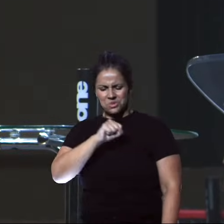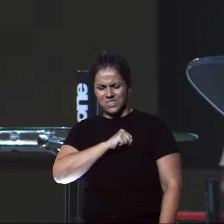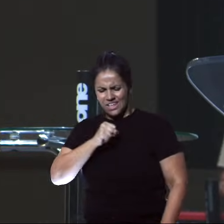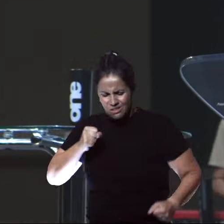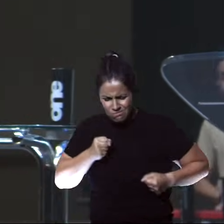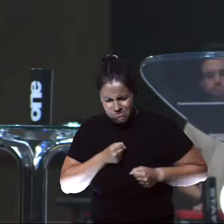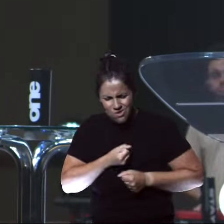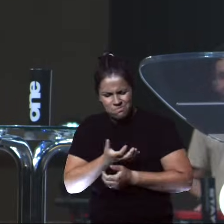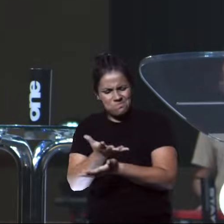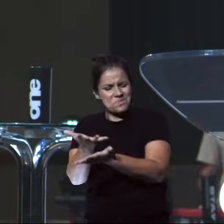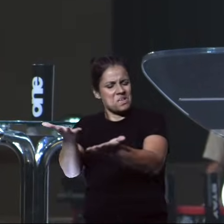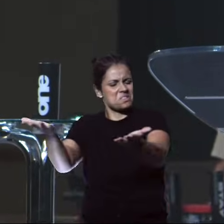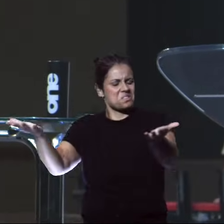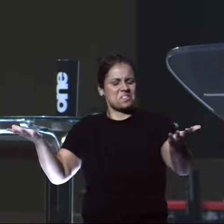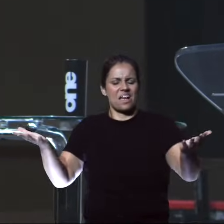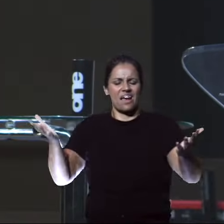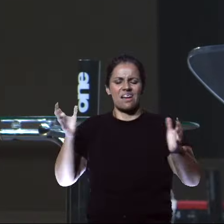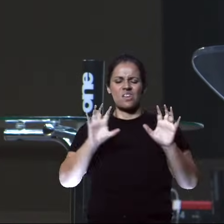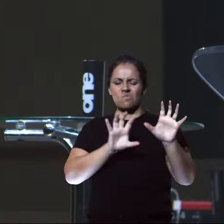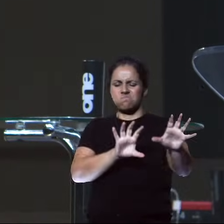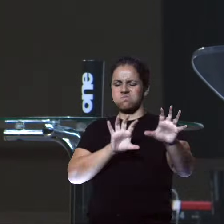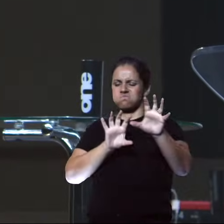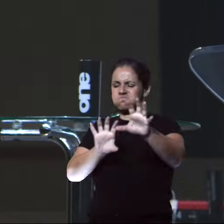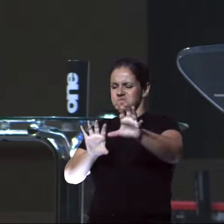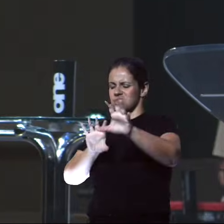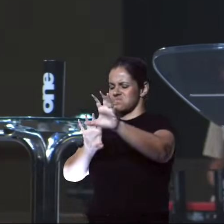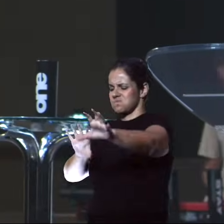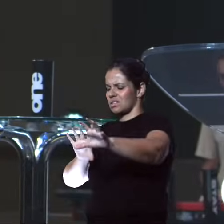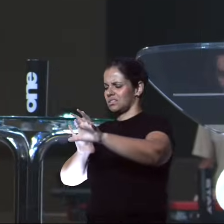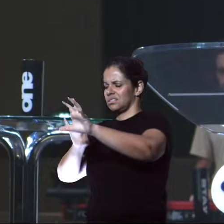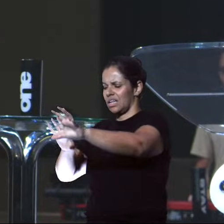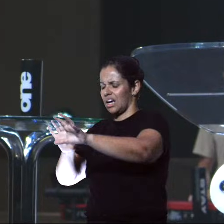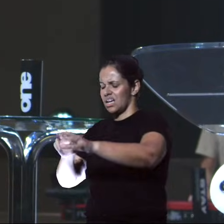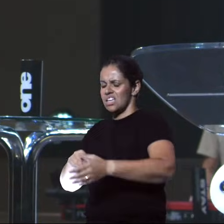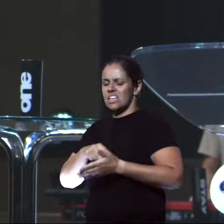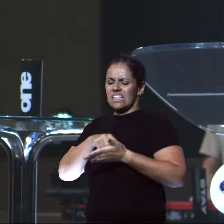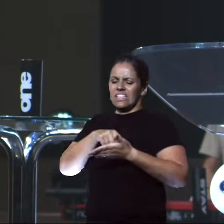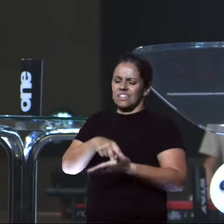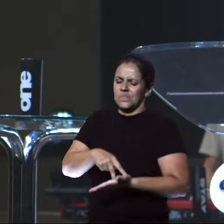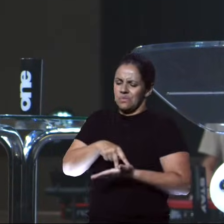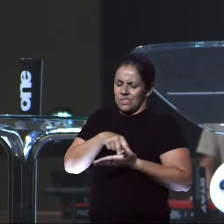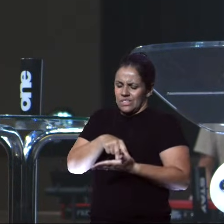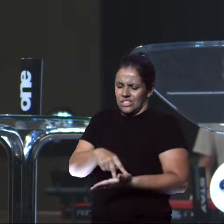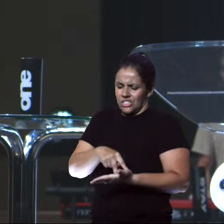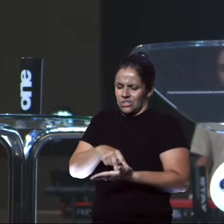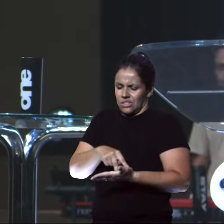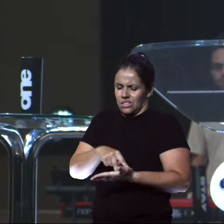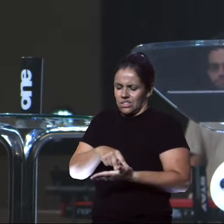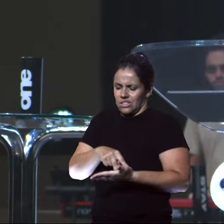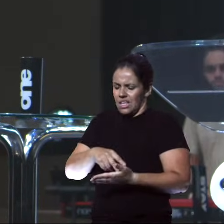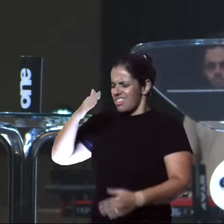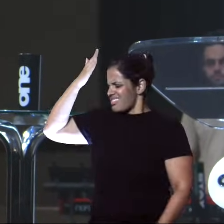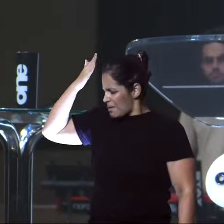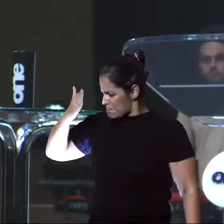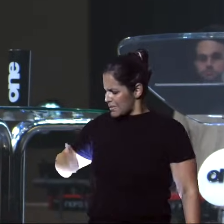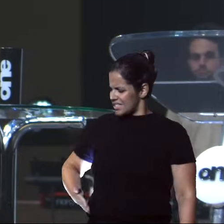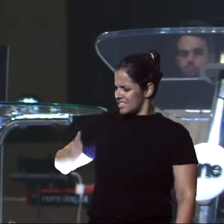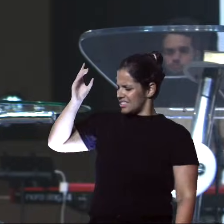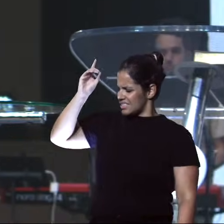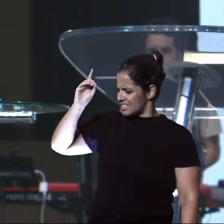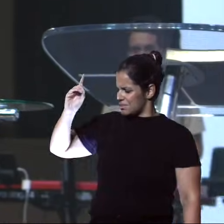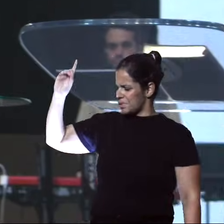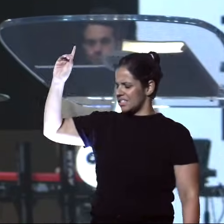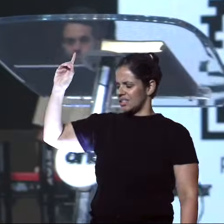perdendo, Deus, amor uns pelos outros aqui dentro da Sua casa e equilíbrio para que a gente possa viver cheio da Tua presença.